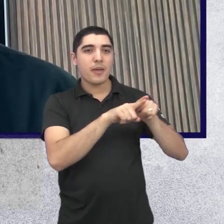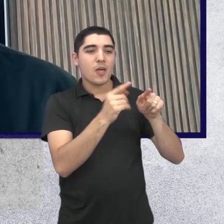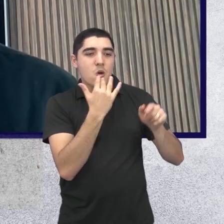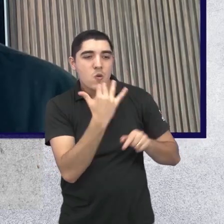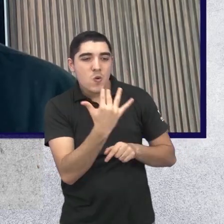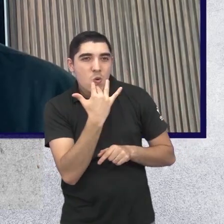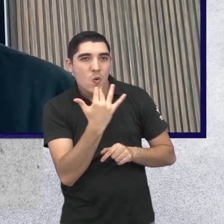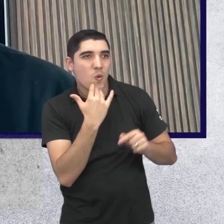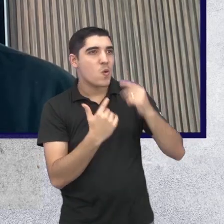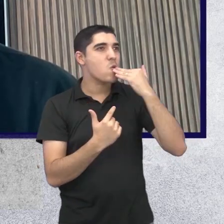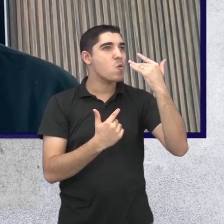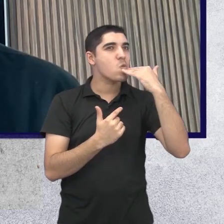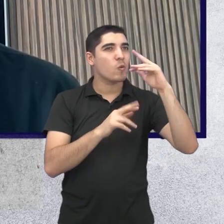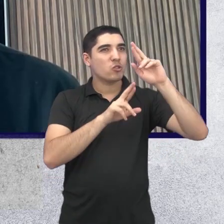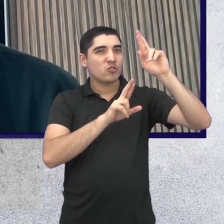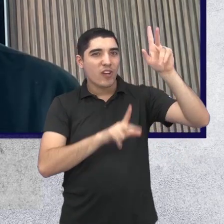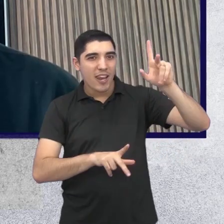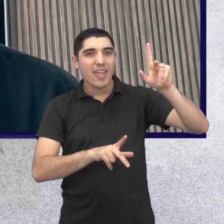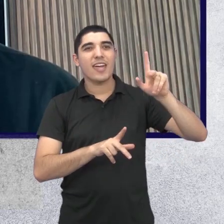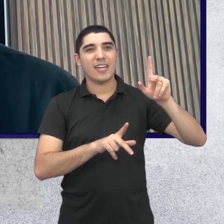né? No aplicativo e a cor escura